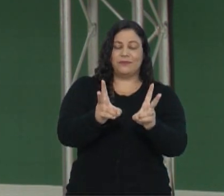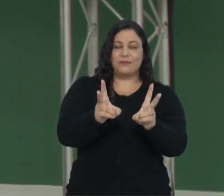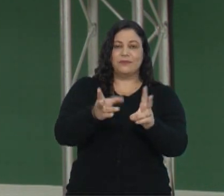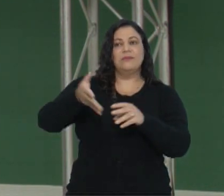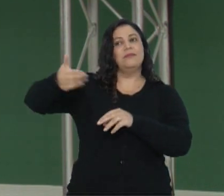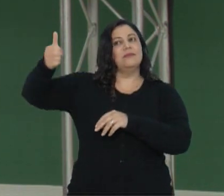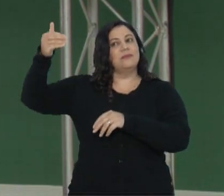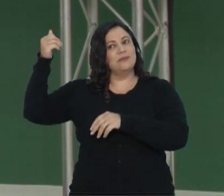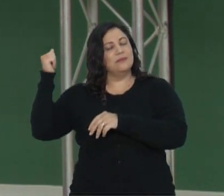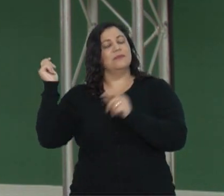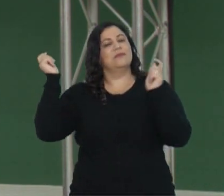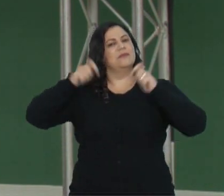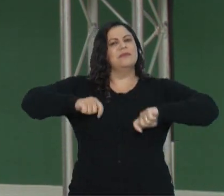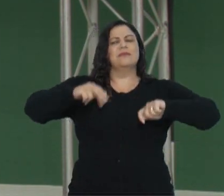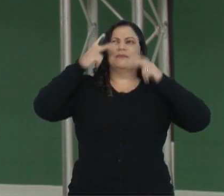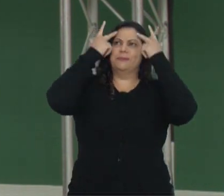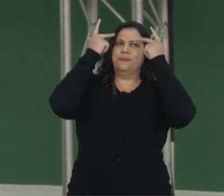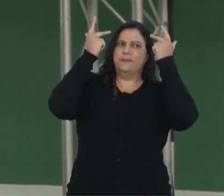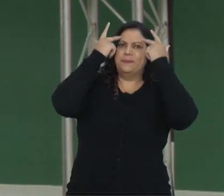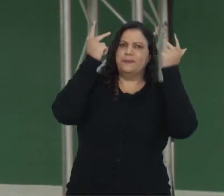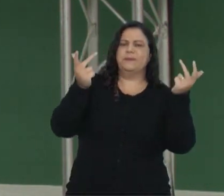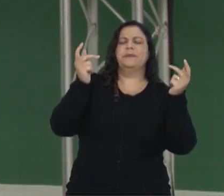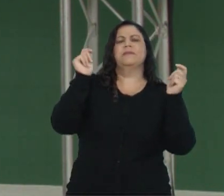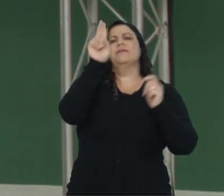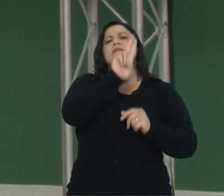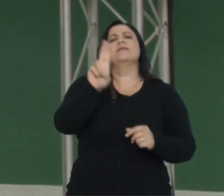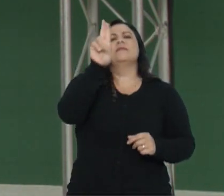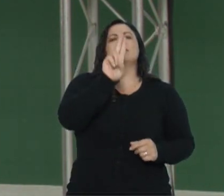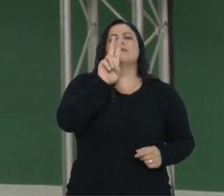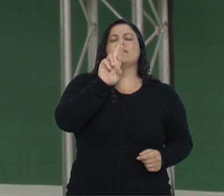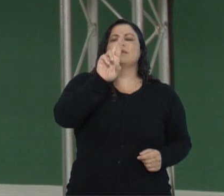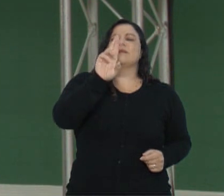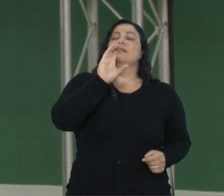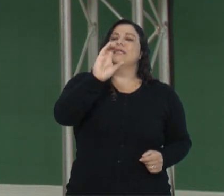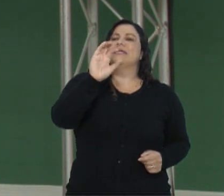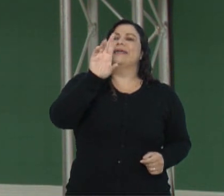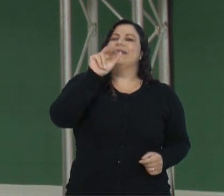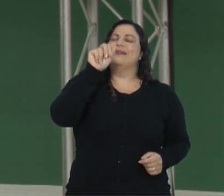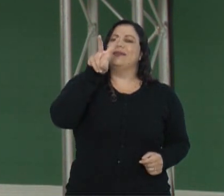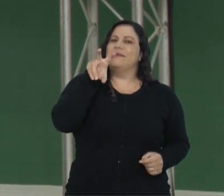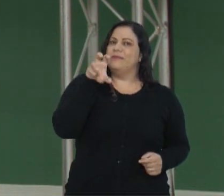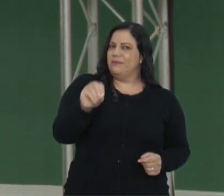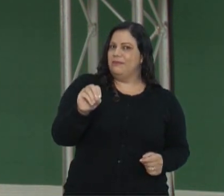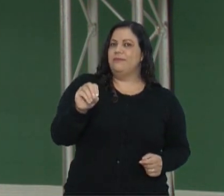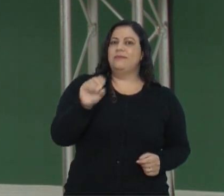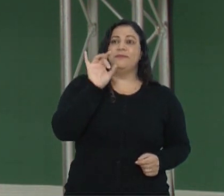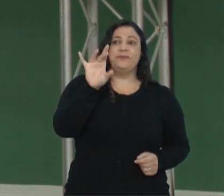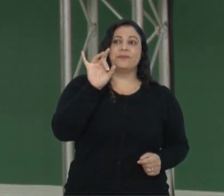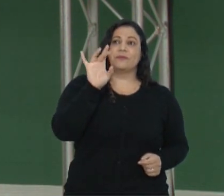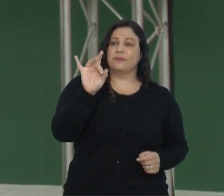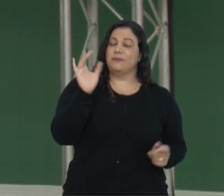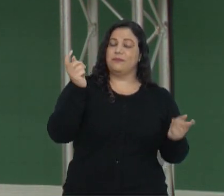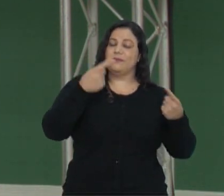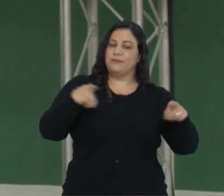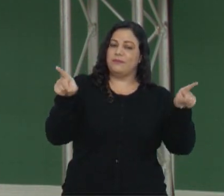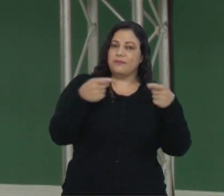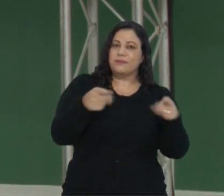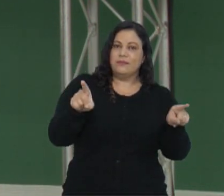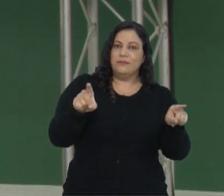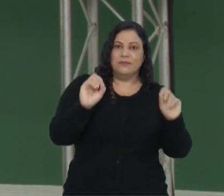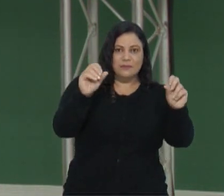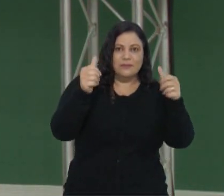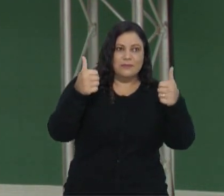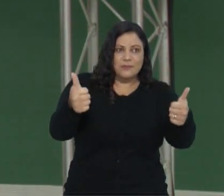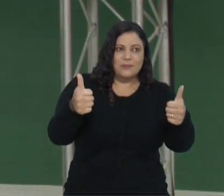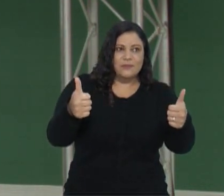termos uma tocata com cravo. Não tinha mais nada, tá? Era só o instrumento cravo tocando. Tá? Então a gente